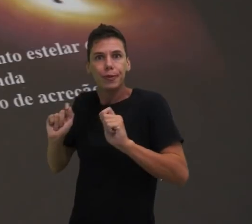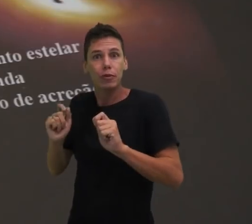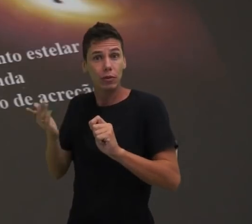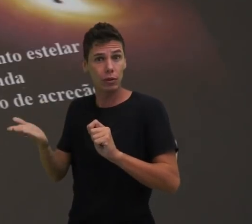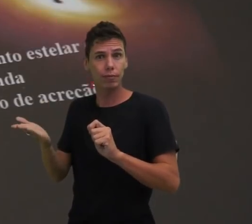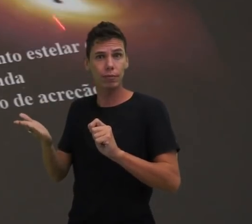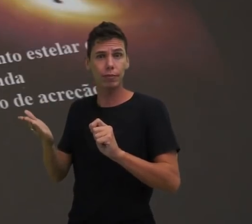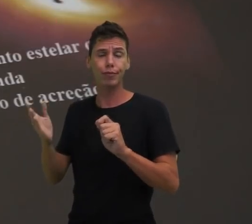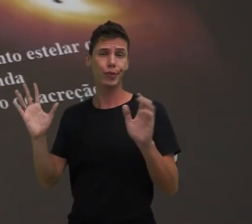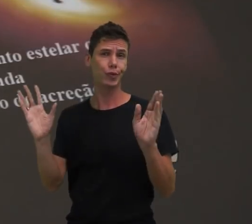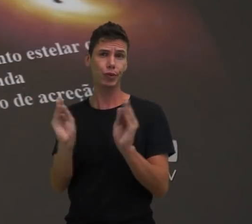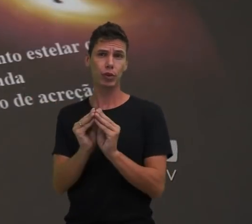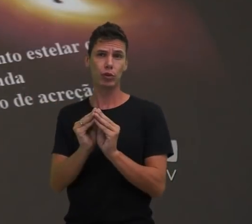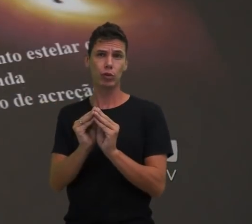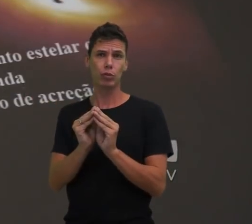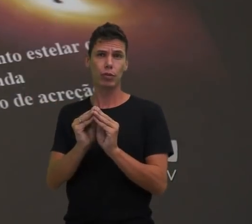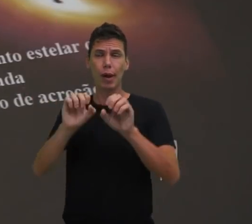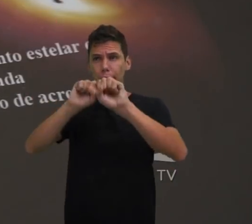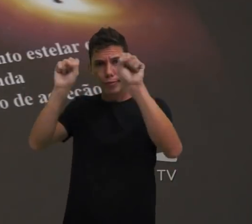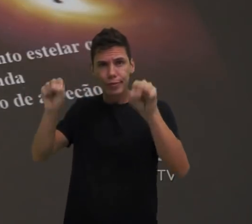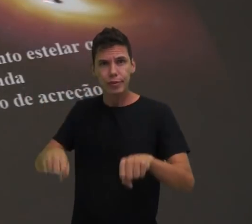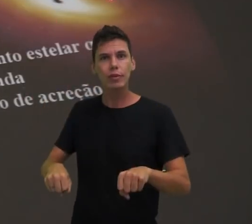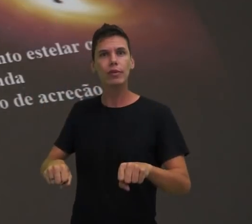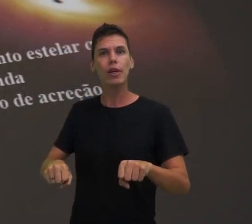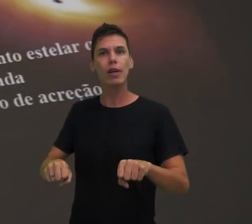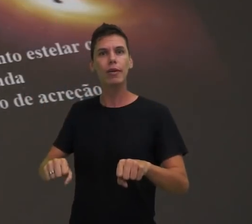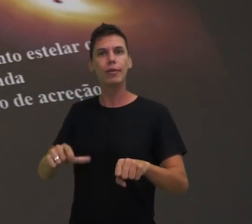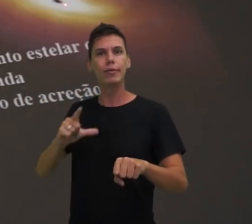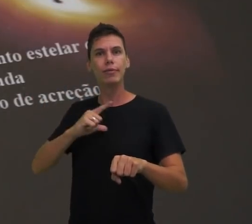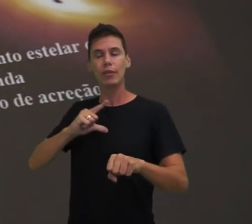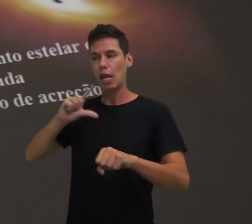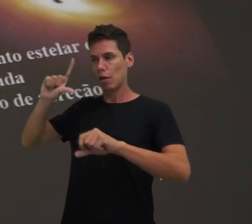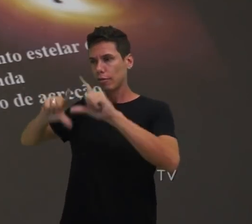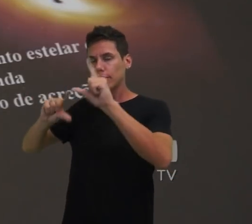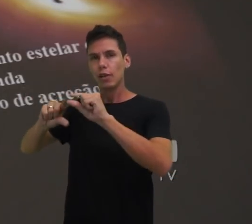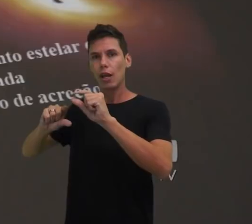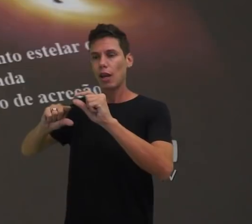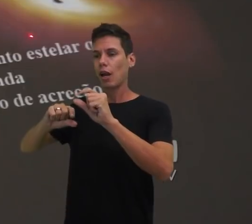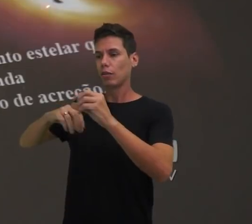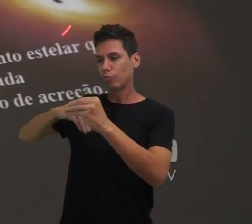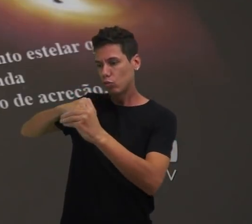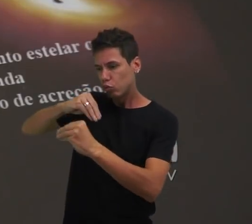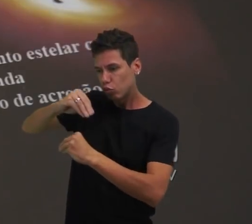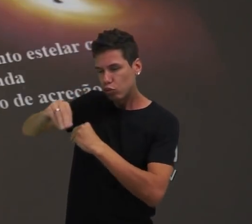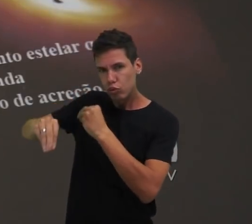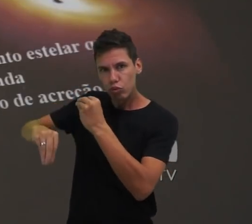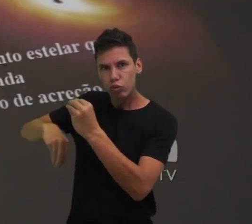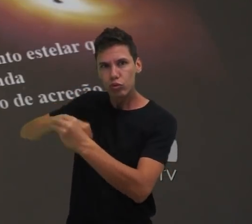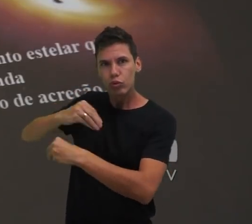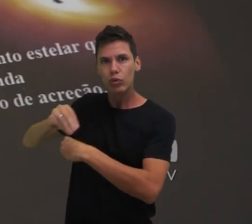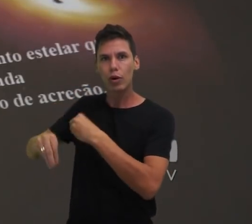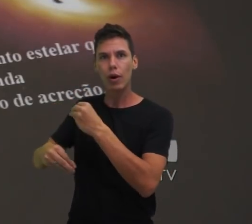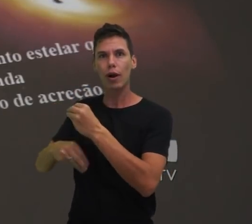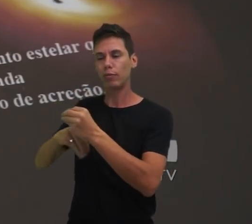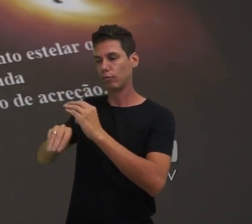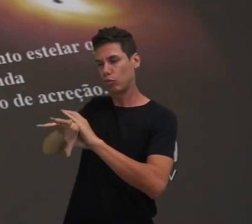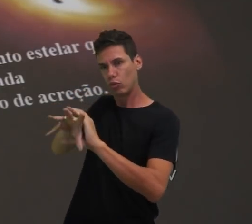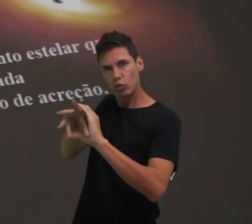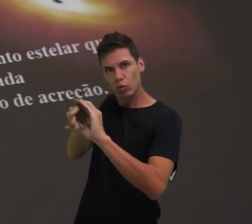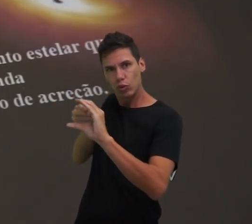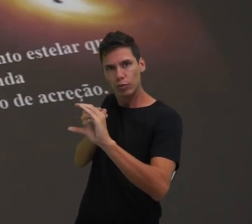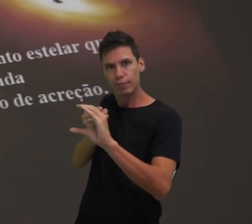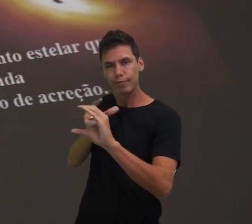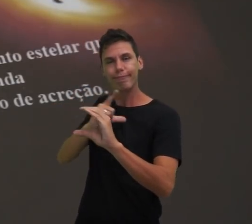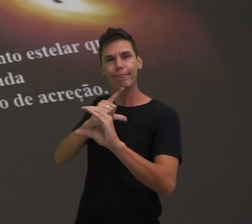e basicamente é um sistema binário. Tem uma estrela que se transformou num buraco negro, mas a companheira dela ainda está